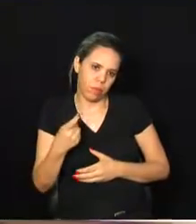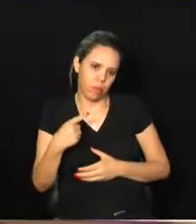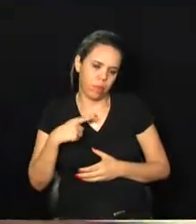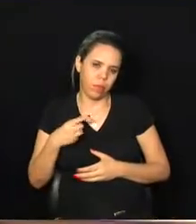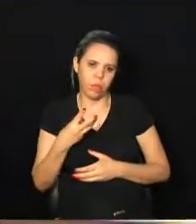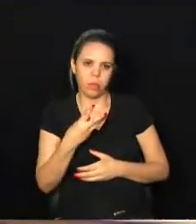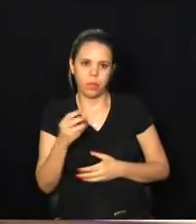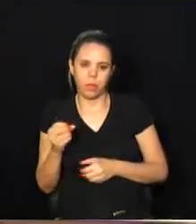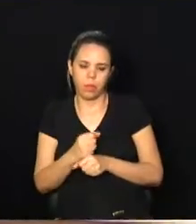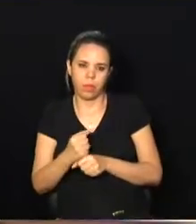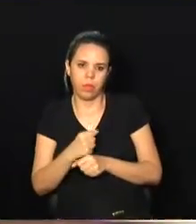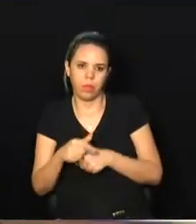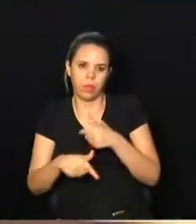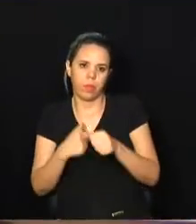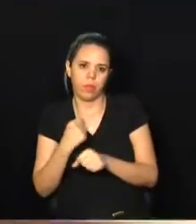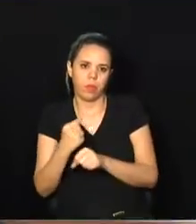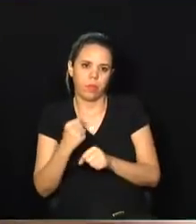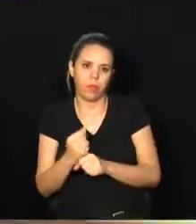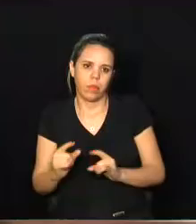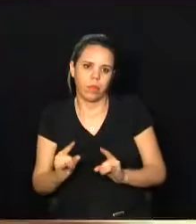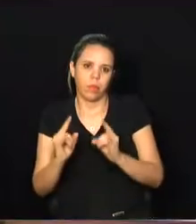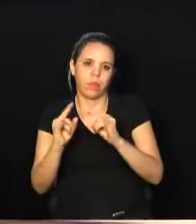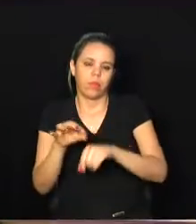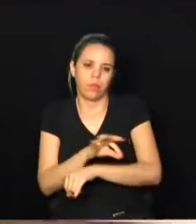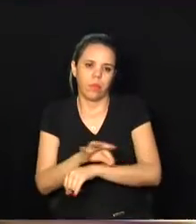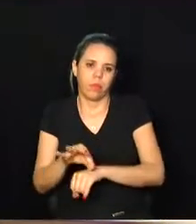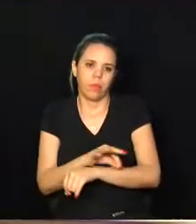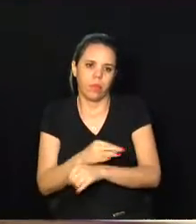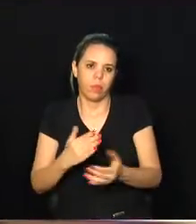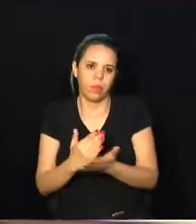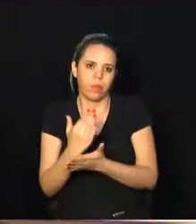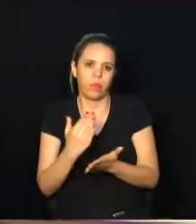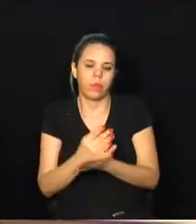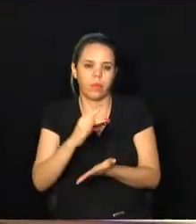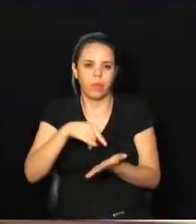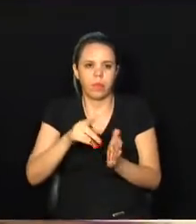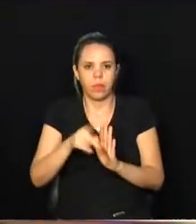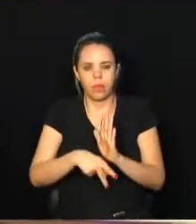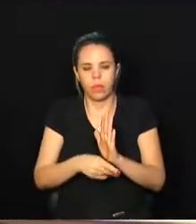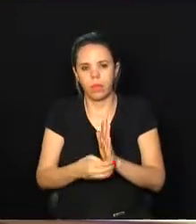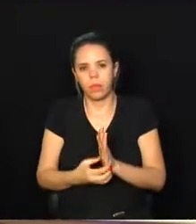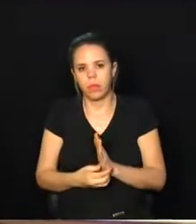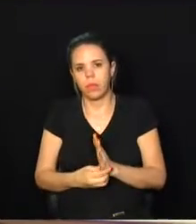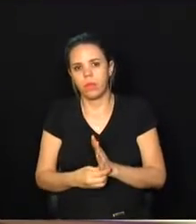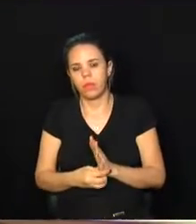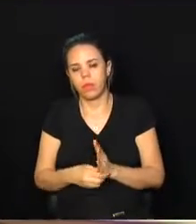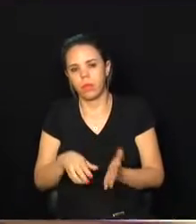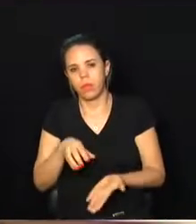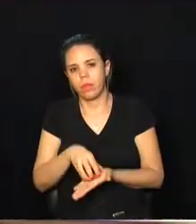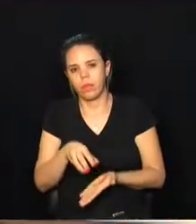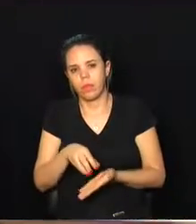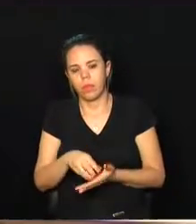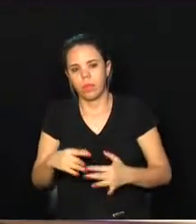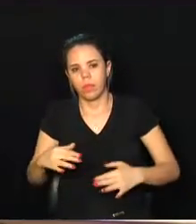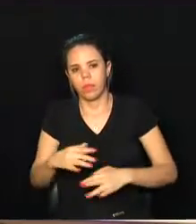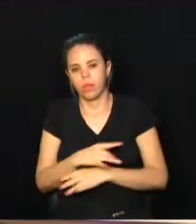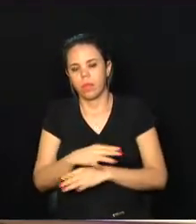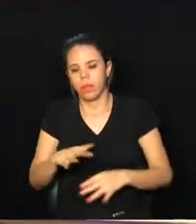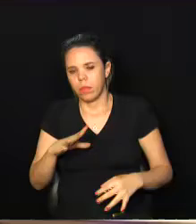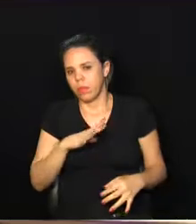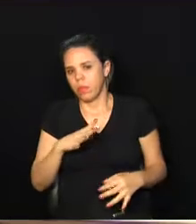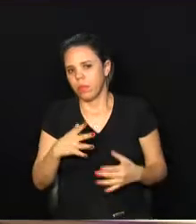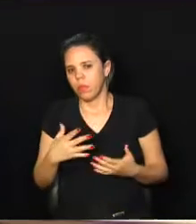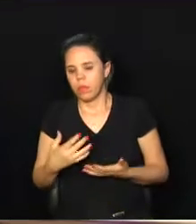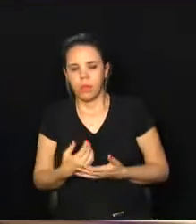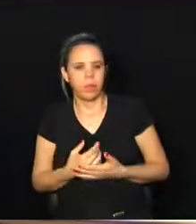30 e poucos anos na construção civil, como arquiteto, aprovando projetos aqui dentro do Departamento de Urbanismo,